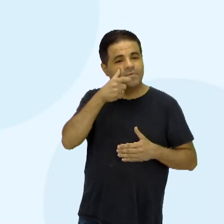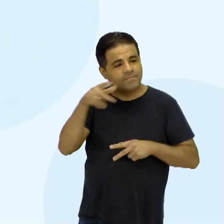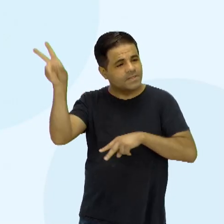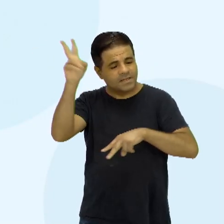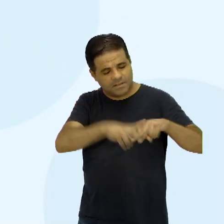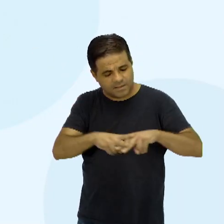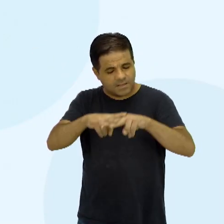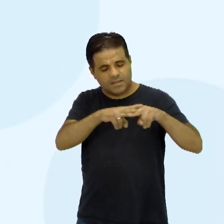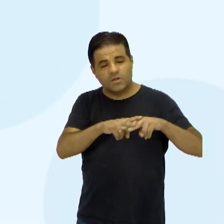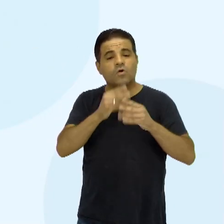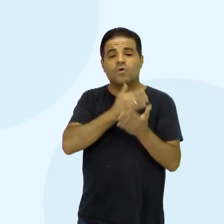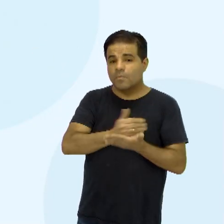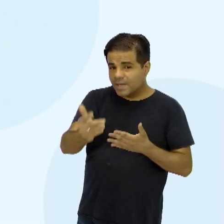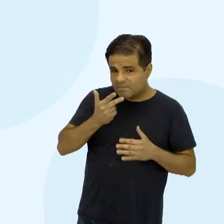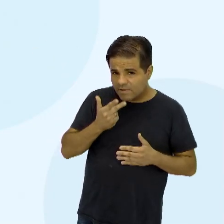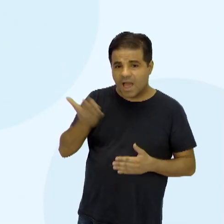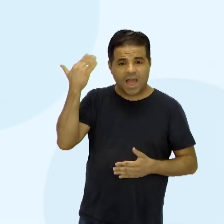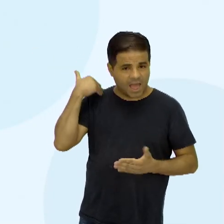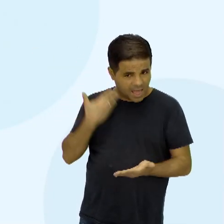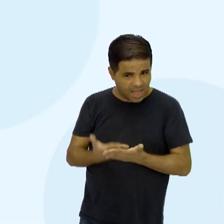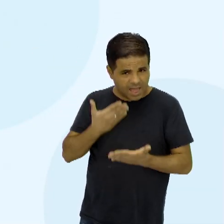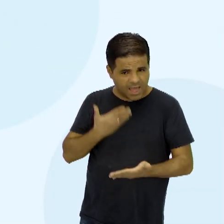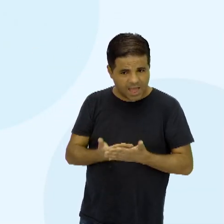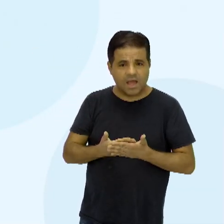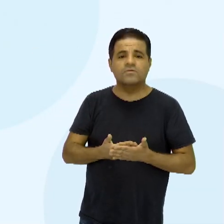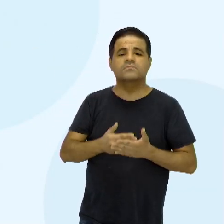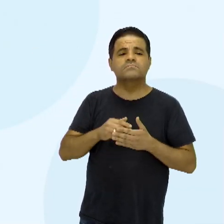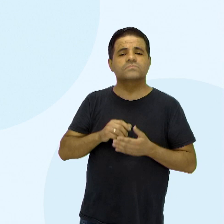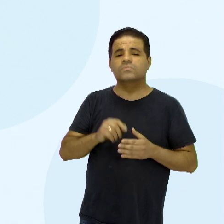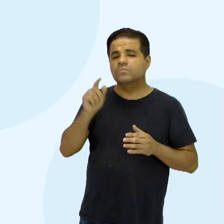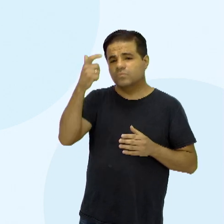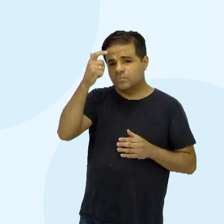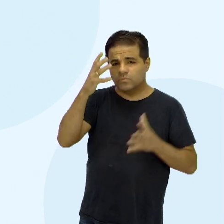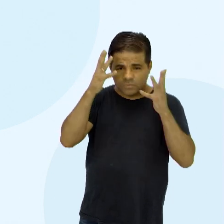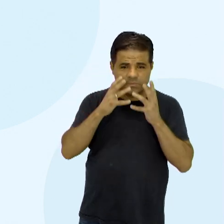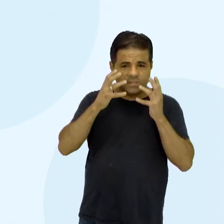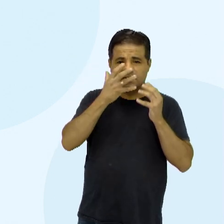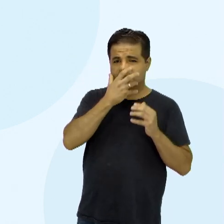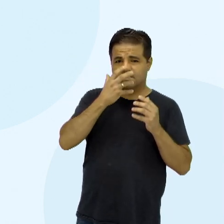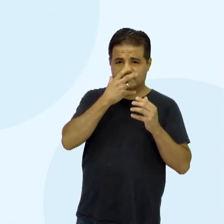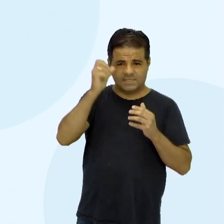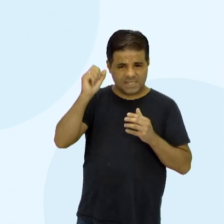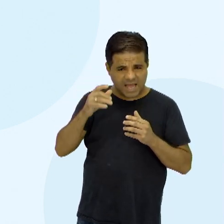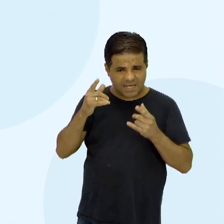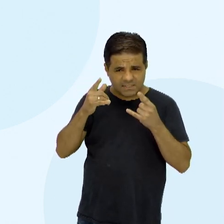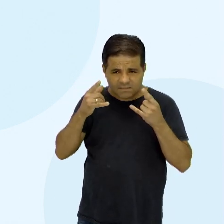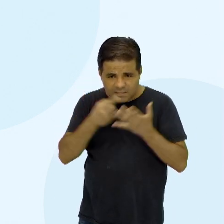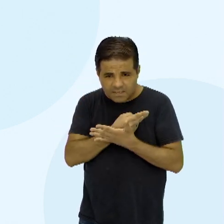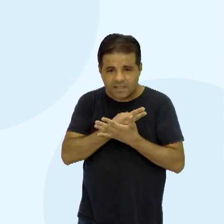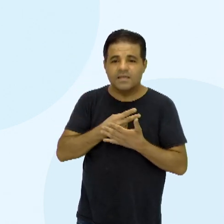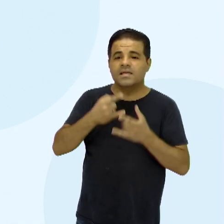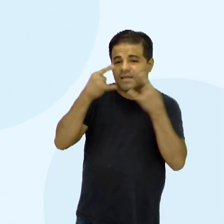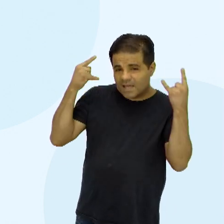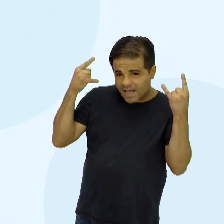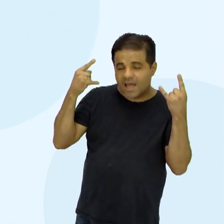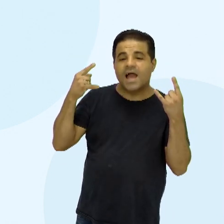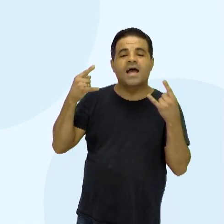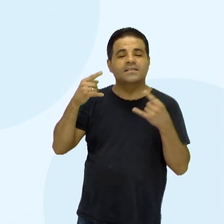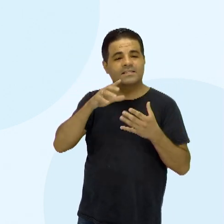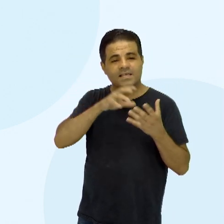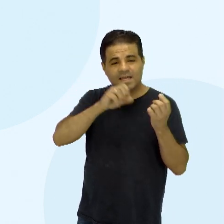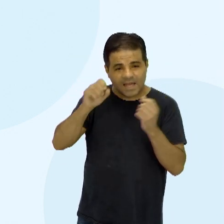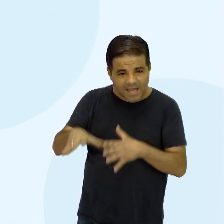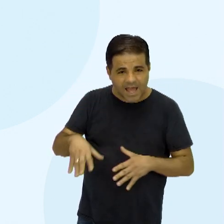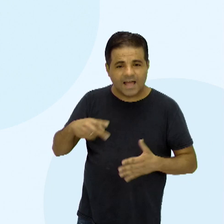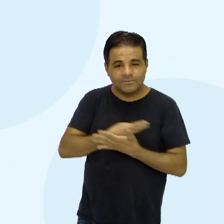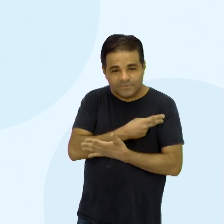que, na verdade, a gente começou a ler na aula passada. Descarte incorreto de máscaras pode causar impacto nos oceanos, por Caiane de